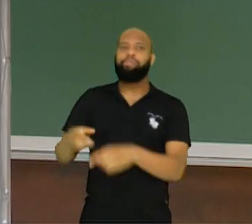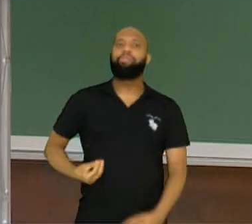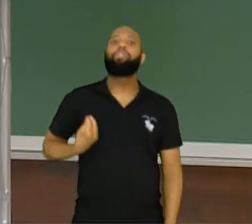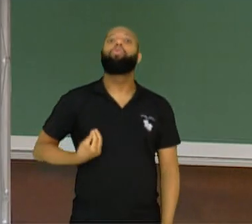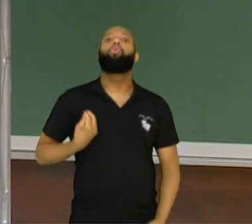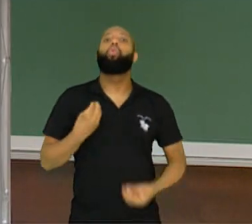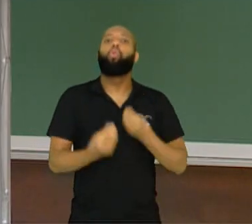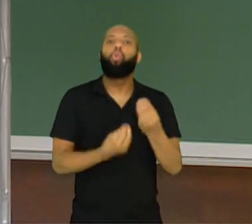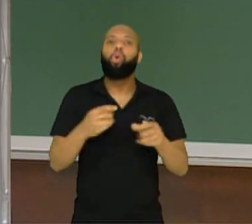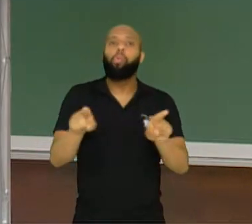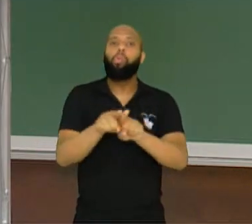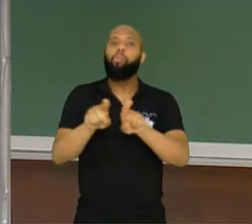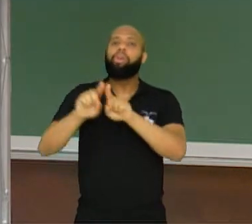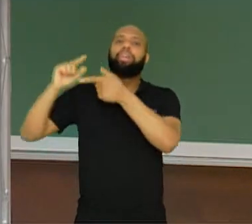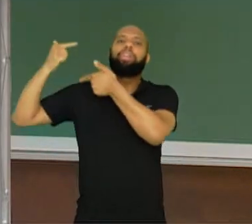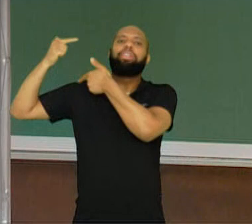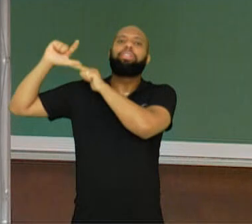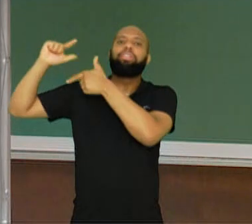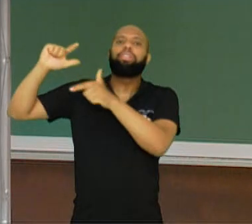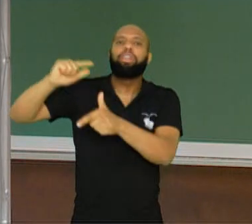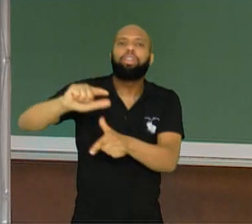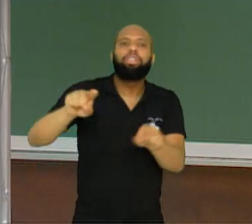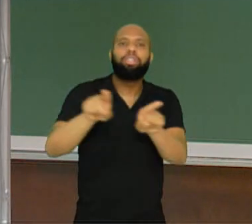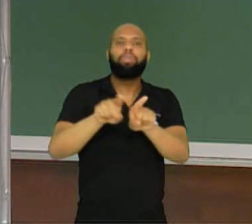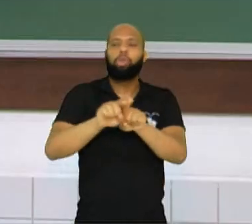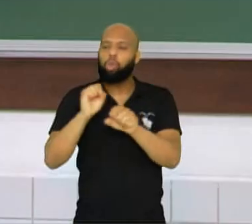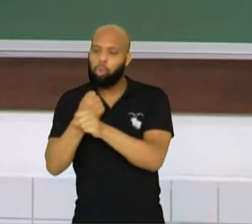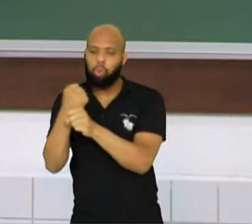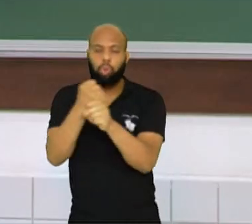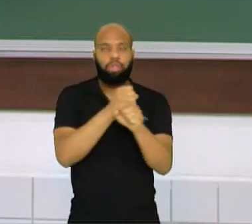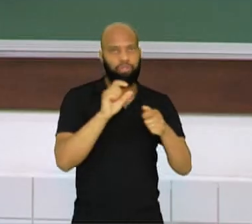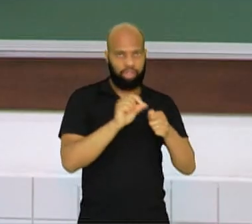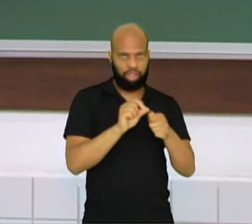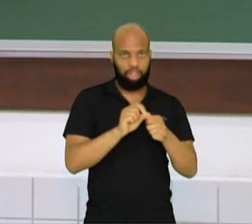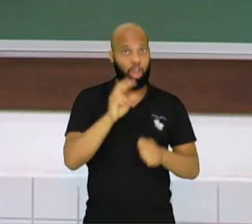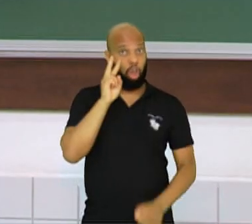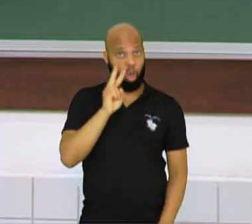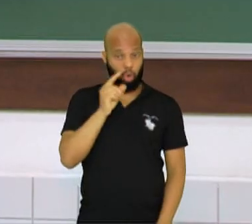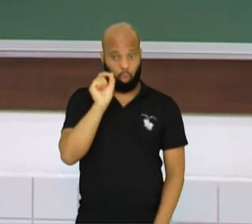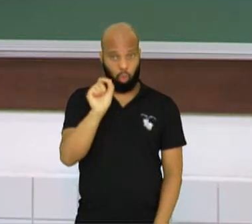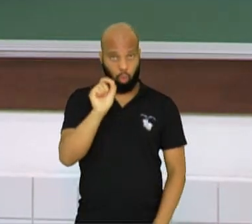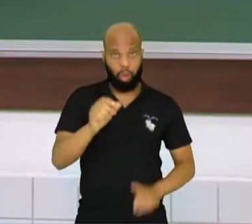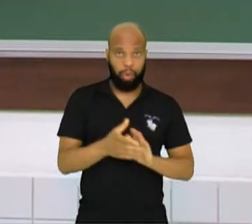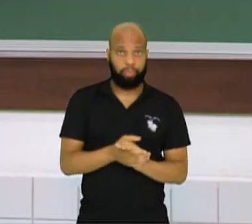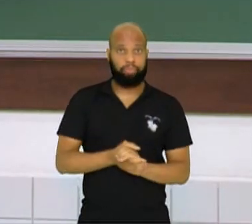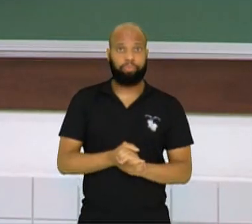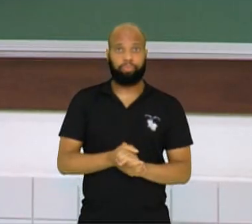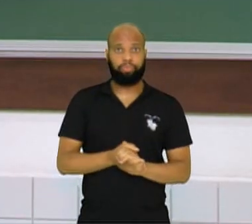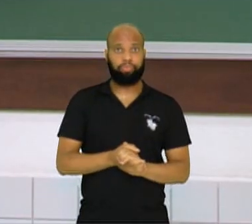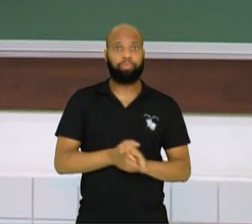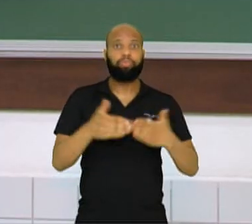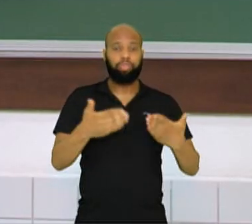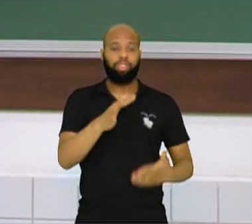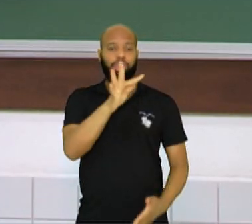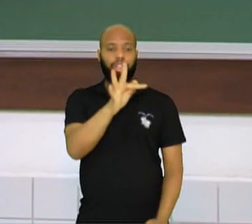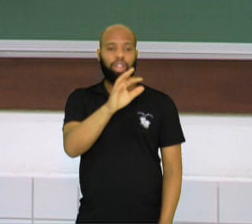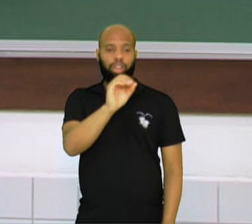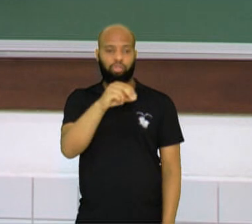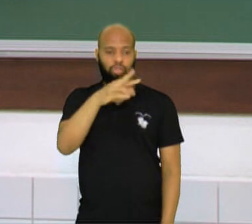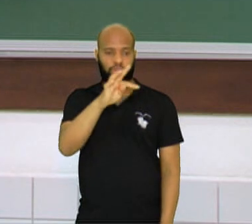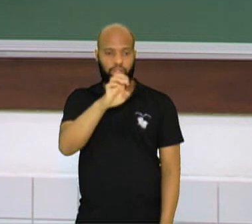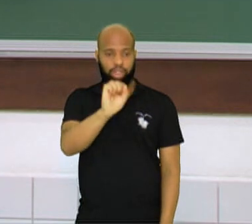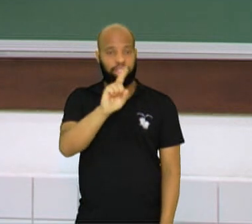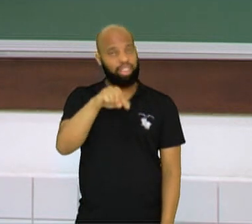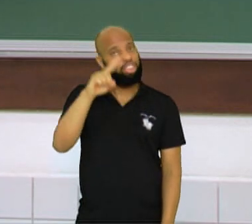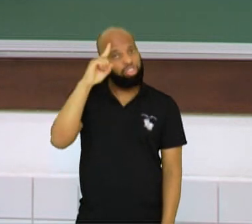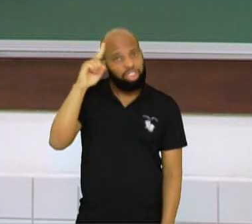passadas, como as tradições vão sendo construídas. Veja, as fontes, elas estão no nosso dia a